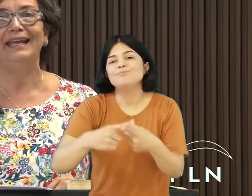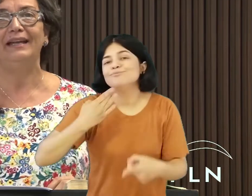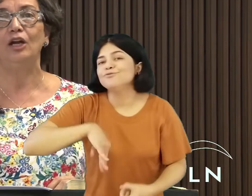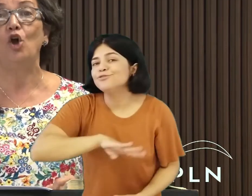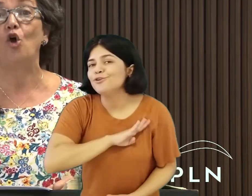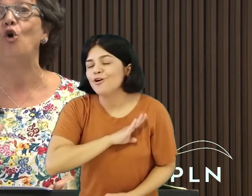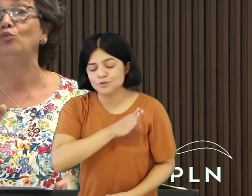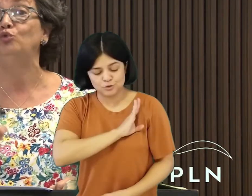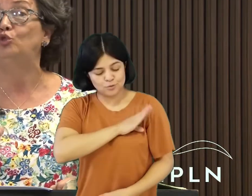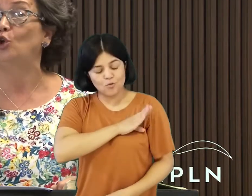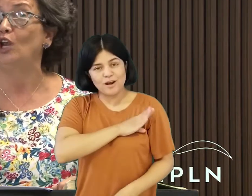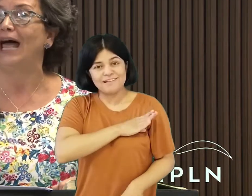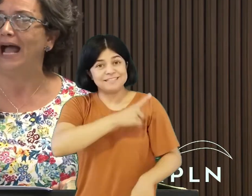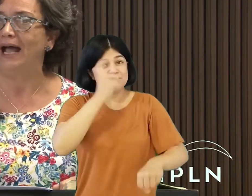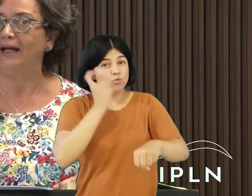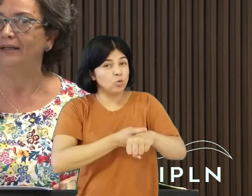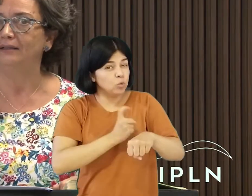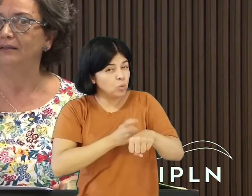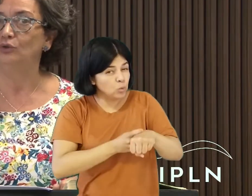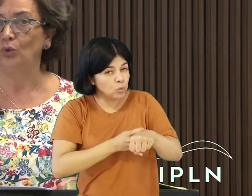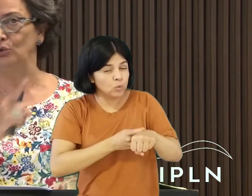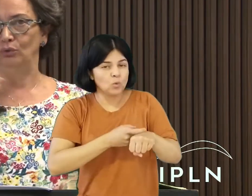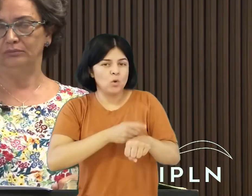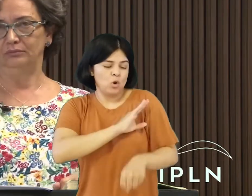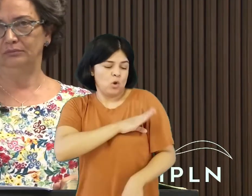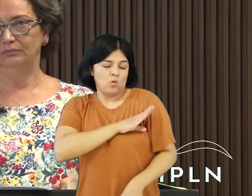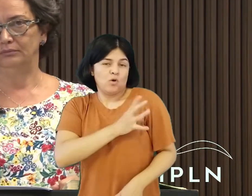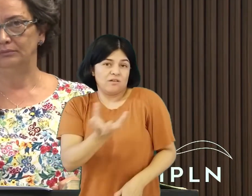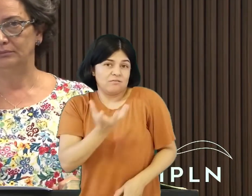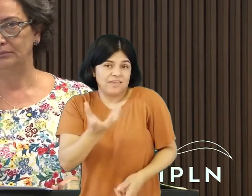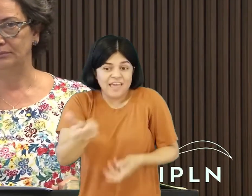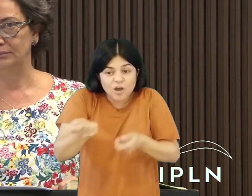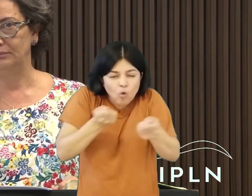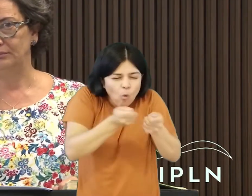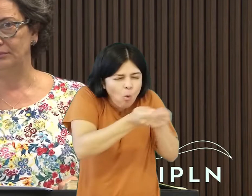em querer controlar tudo.